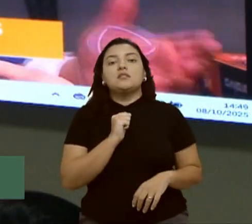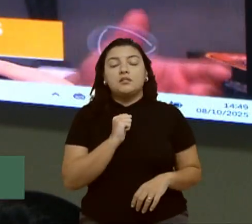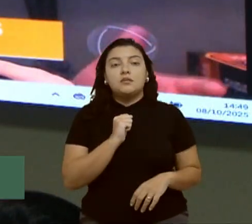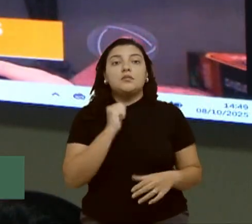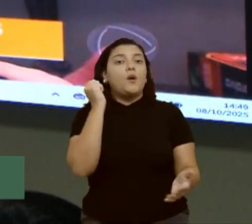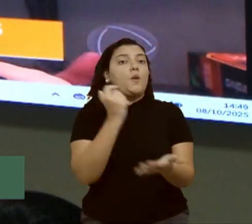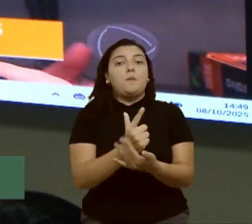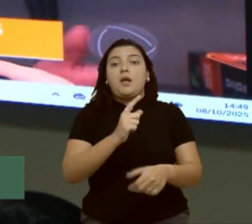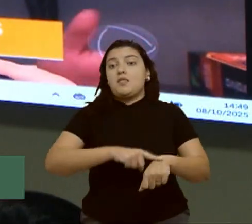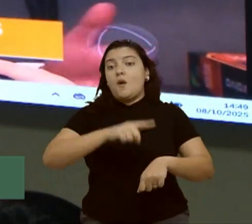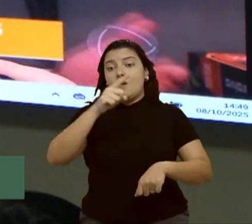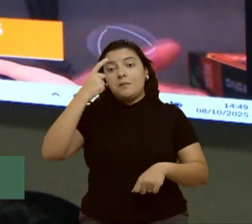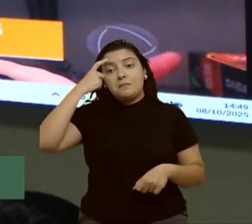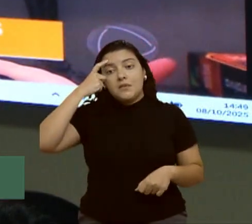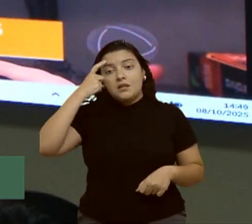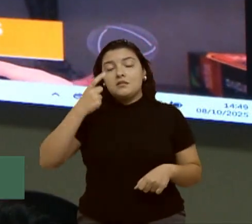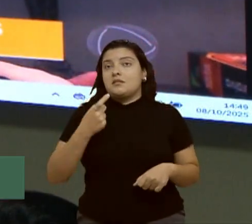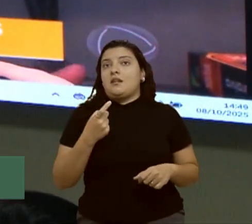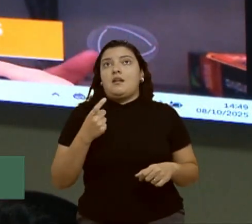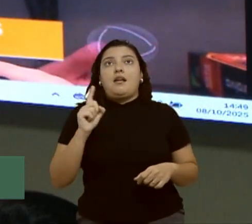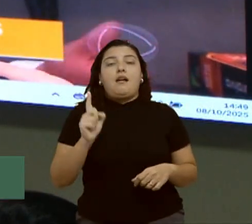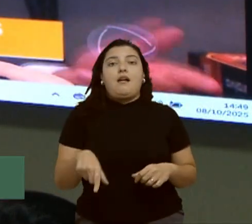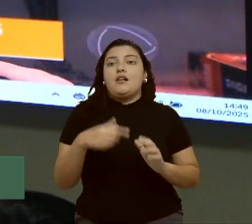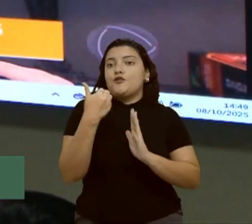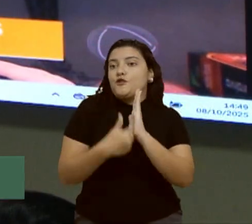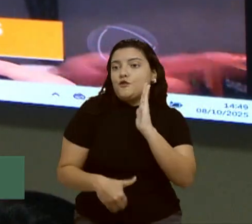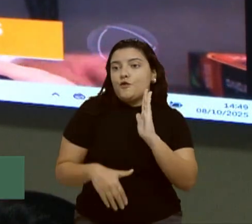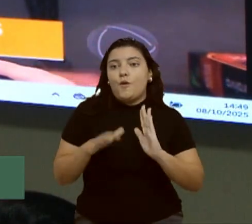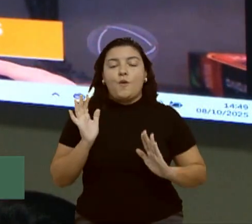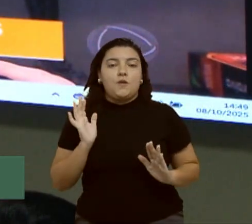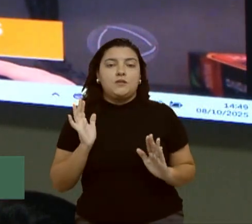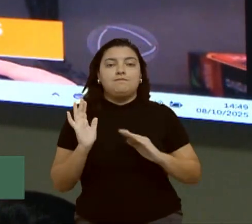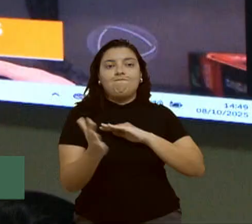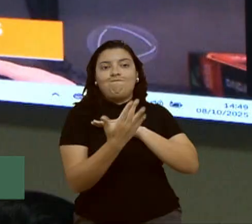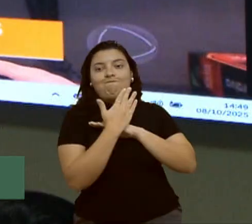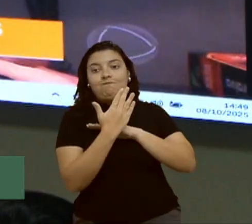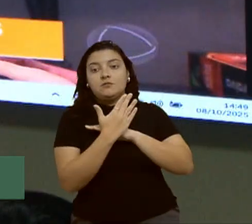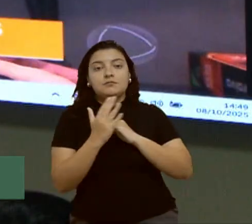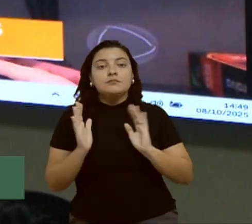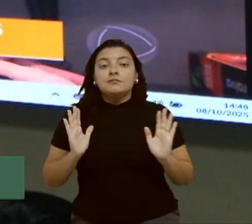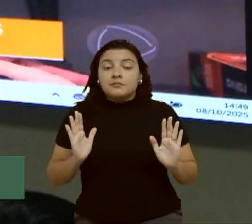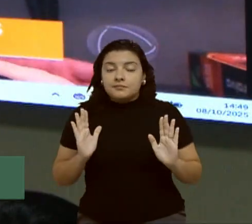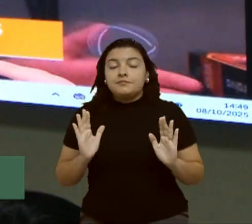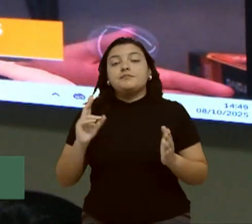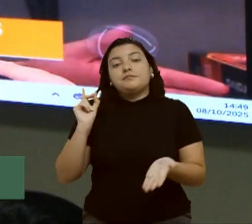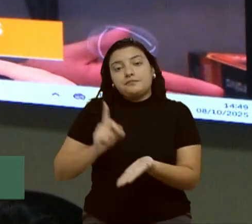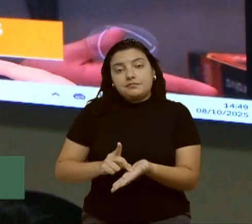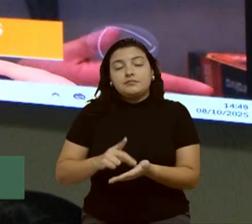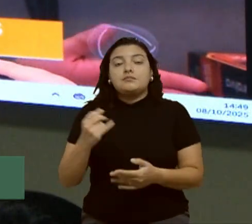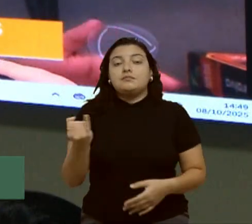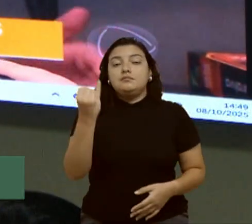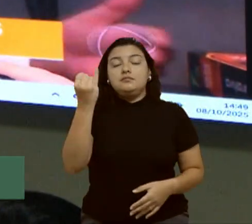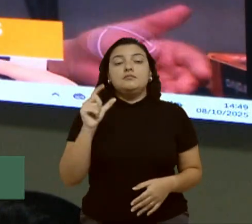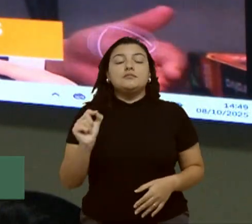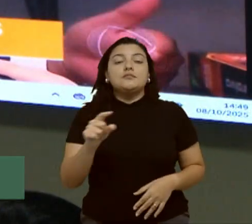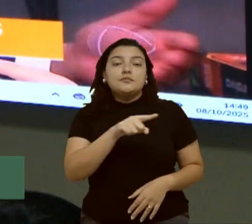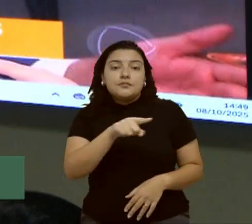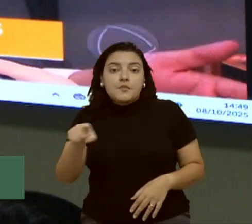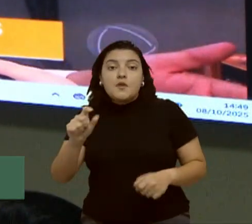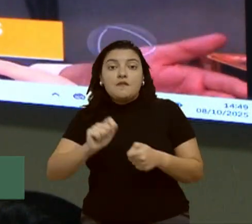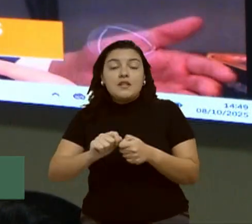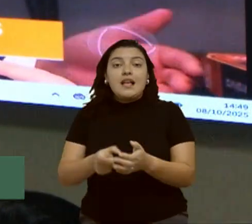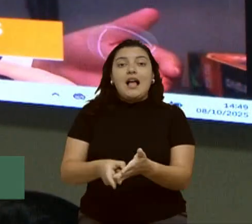intuitiva, de comprar, achando que está tendo algum benefício, algum privilégio por esse desconto. Agora, é importante que para ele realizar